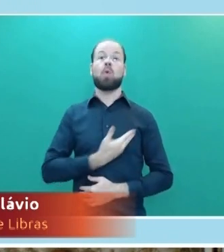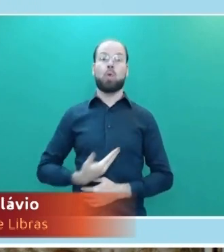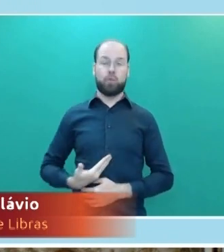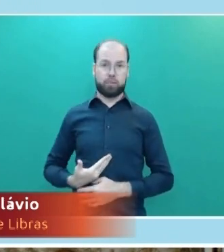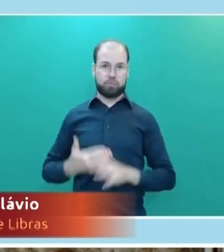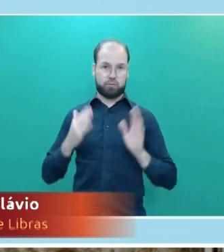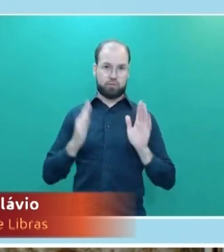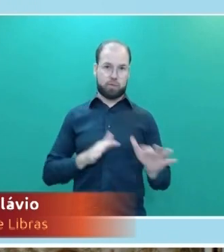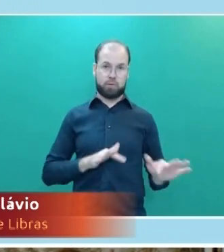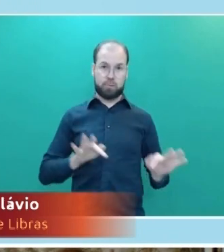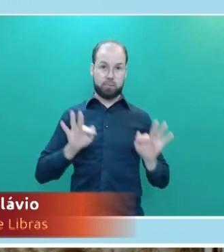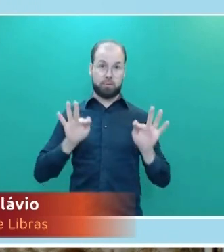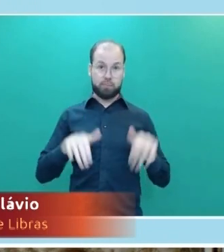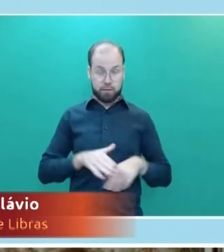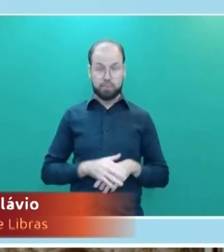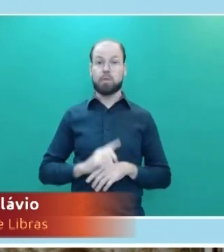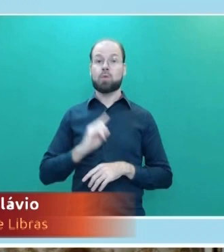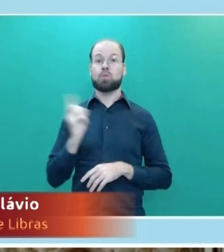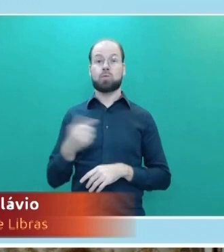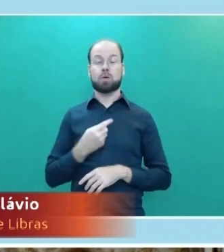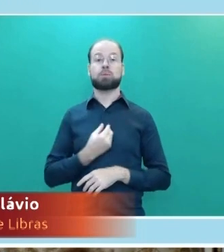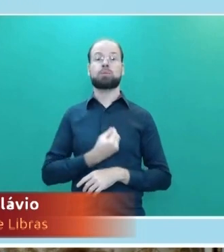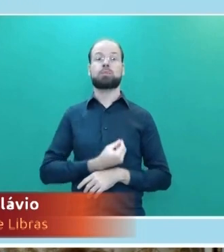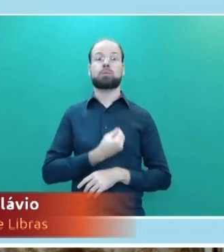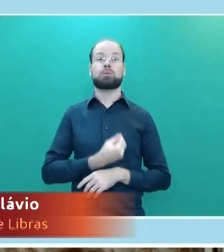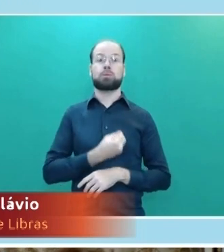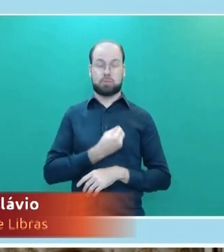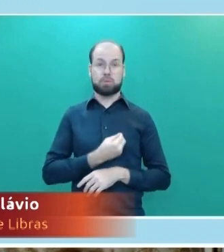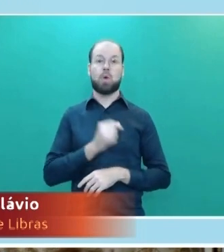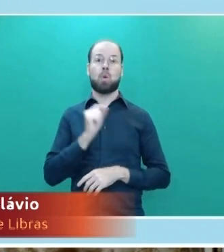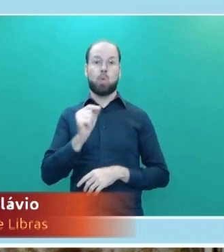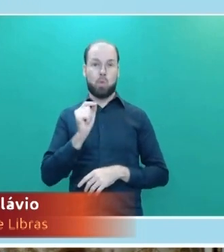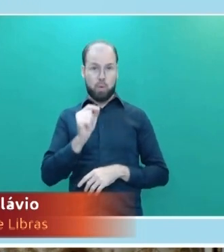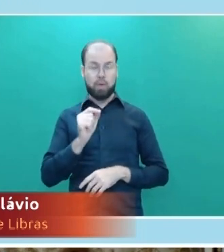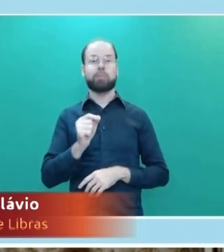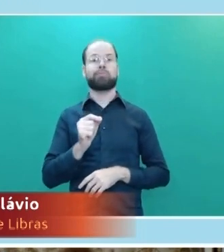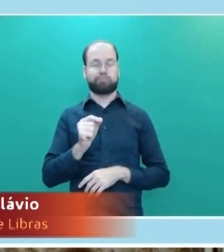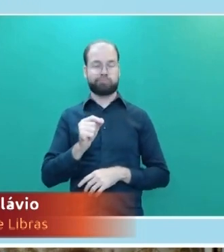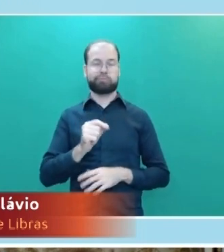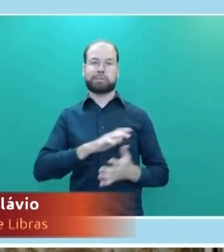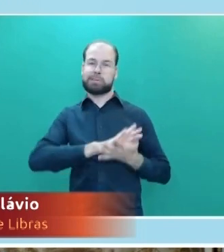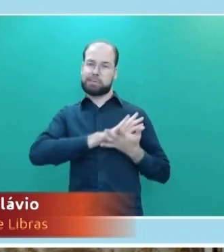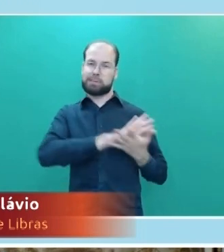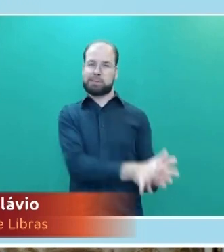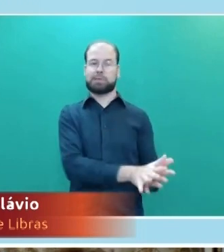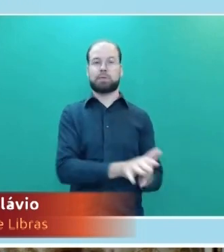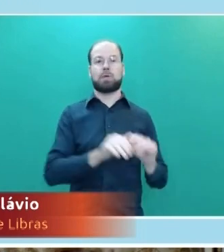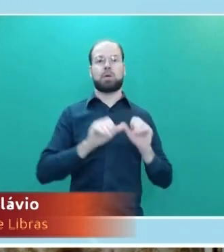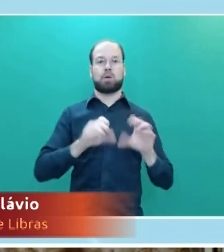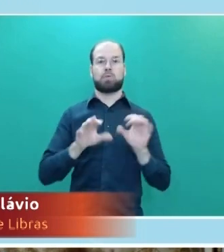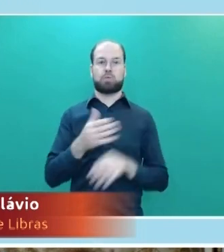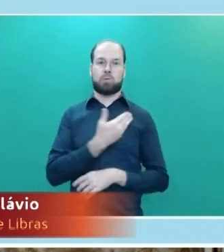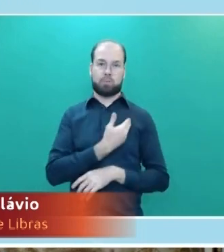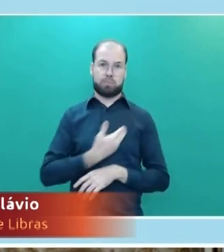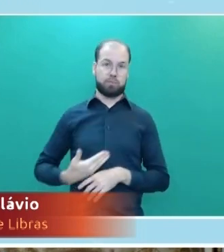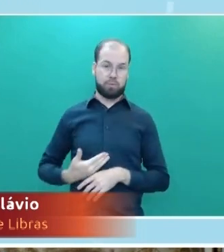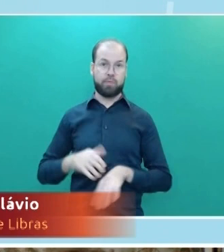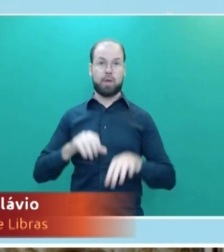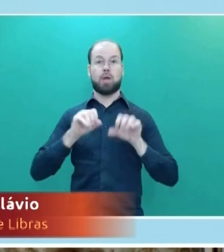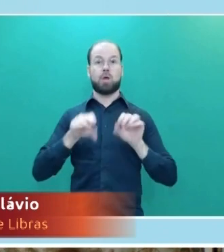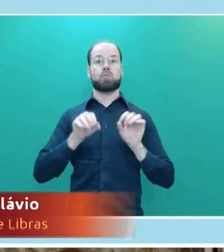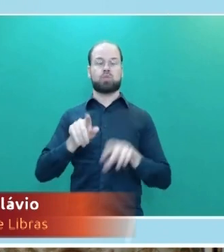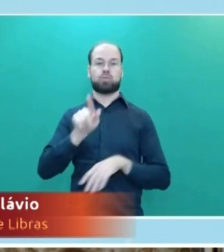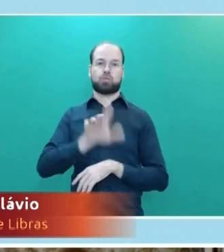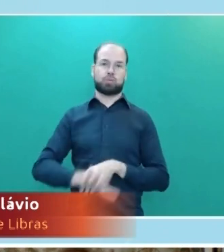findou, nós tivemos um ataque maciço à educação pública nesse país, à educação de modo em